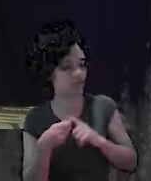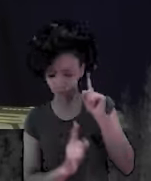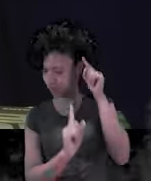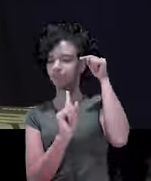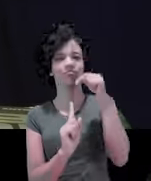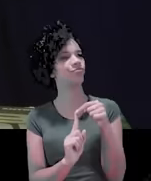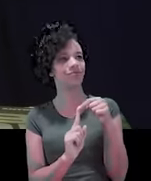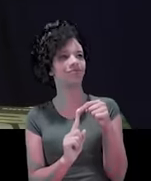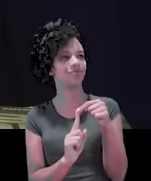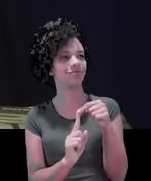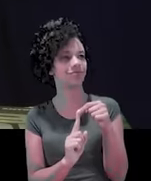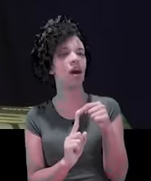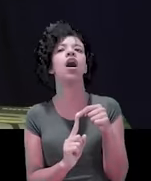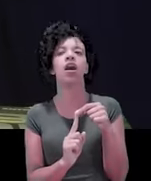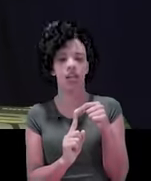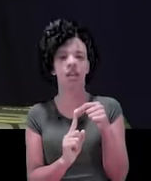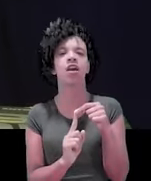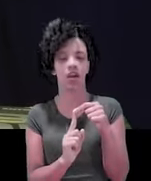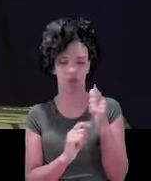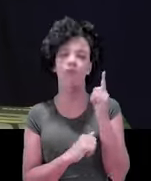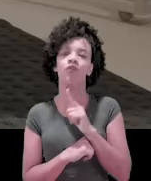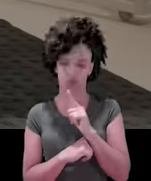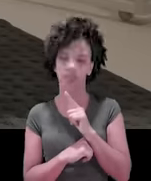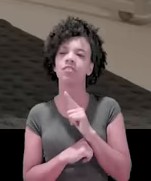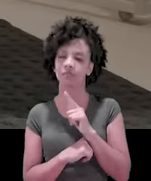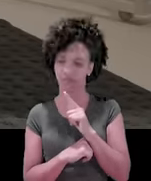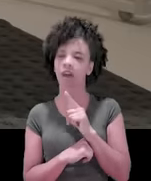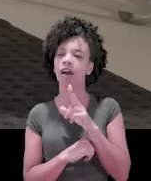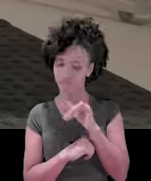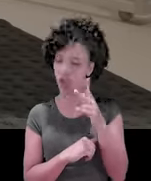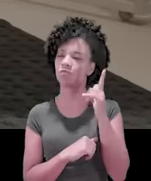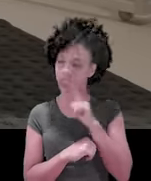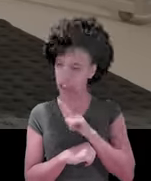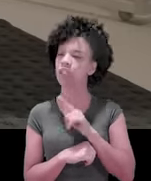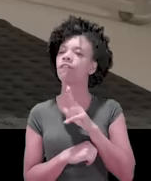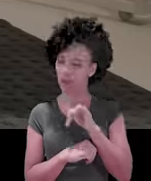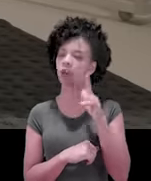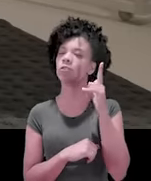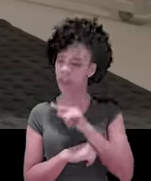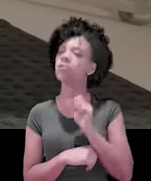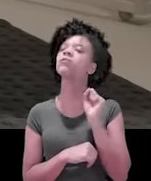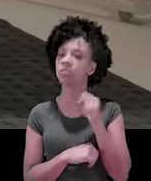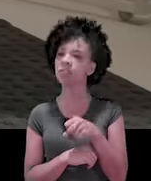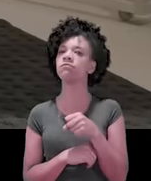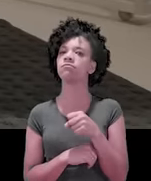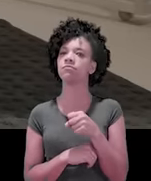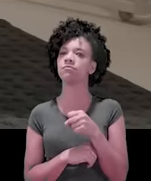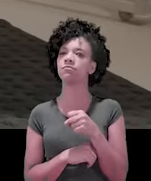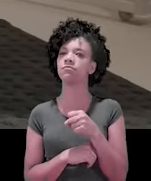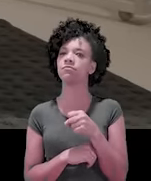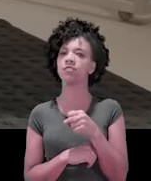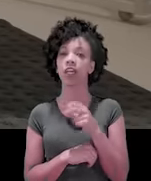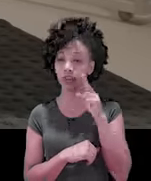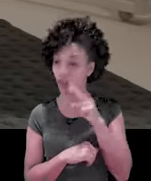sabe em breve eu vou sair daqui né trabalho vou sair daqui eu vou sair daqui eu vou sair daqui eu vou sair daqui